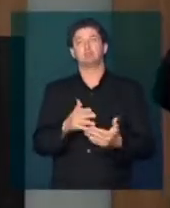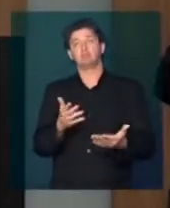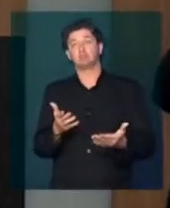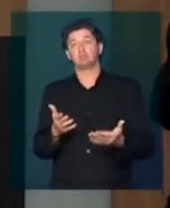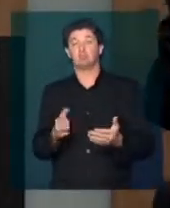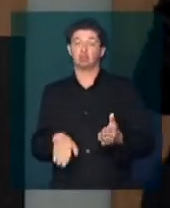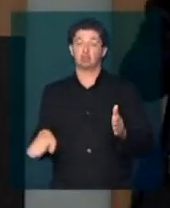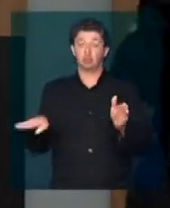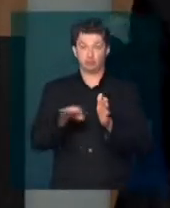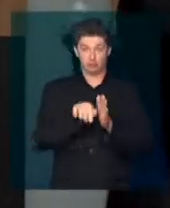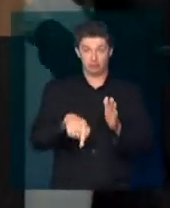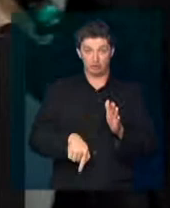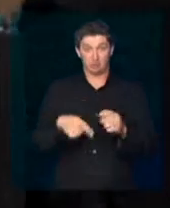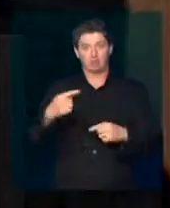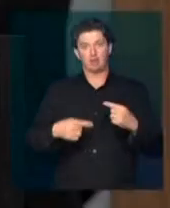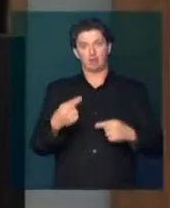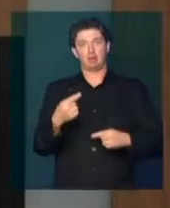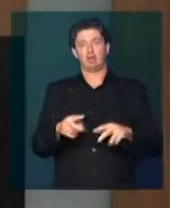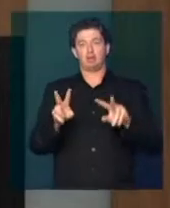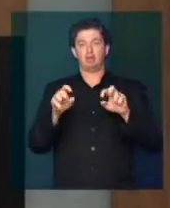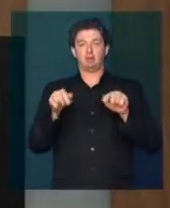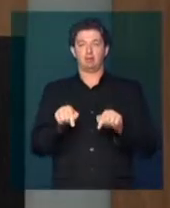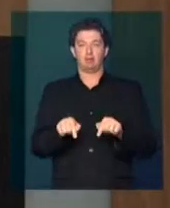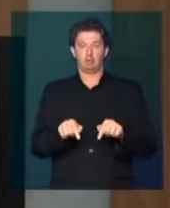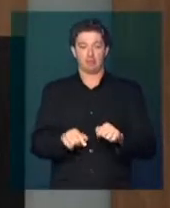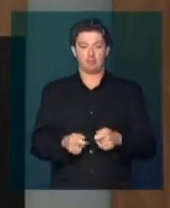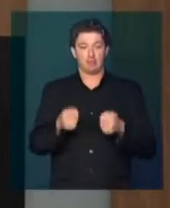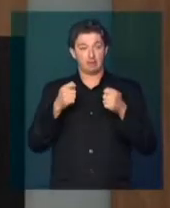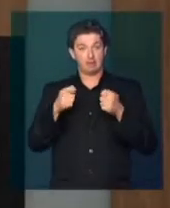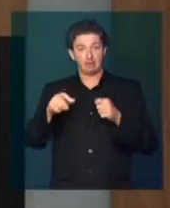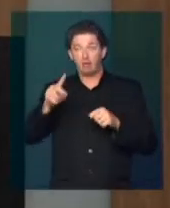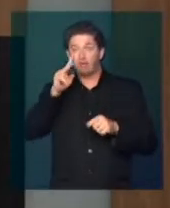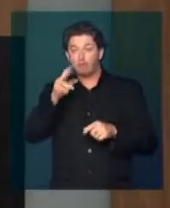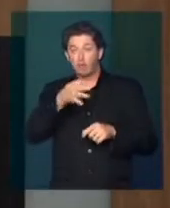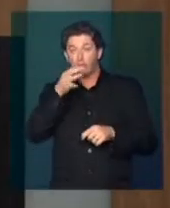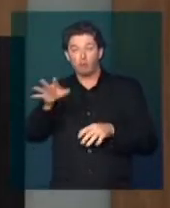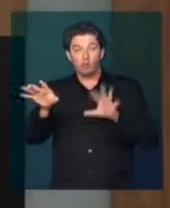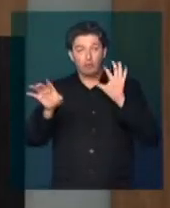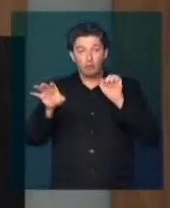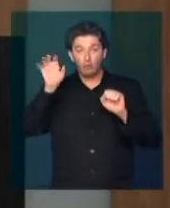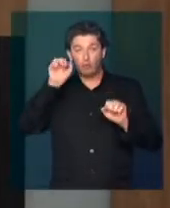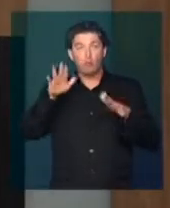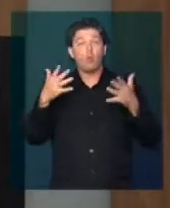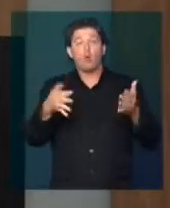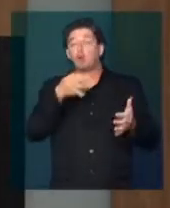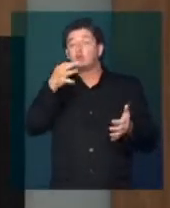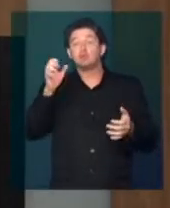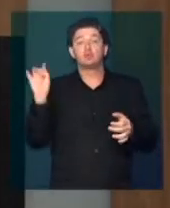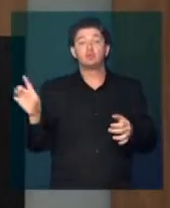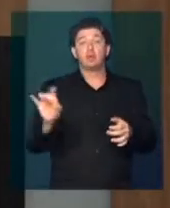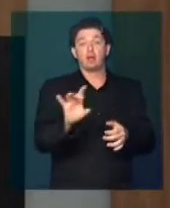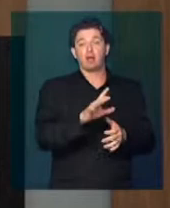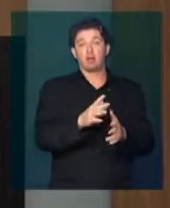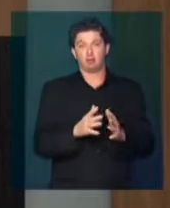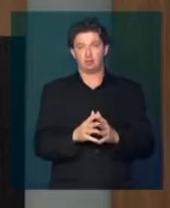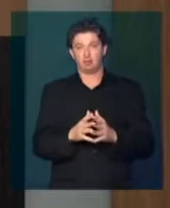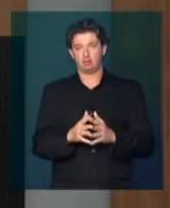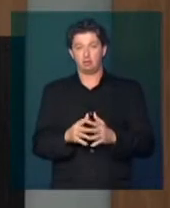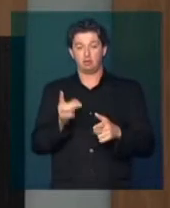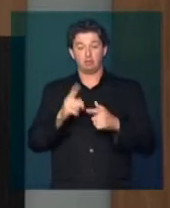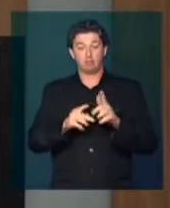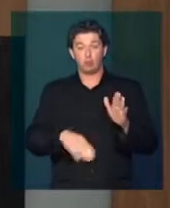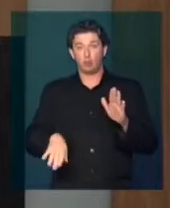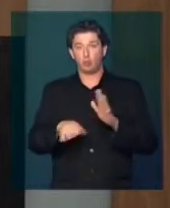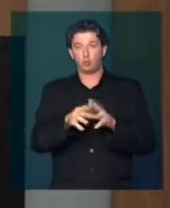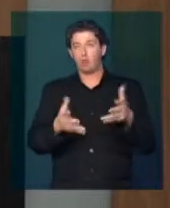aqui trazer para o debate os temas, buscar ouvir as soluções, as sugestões, para que tudo